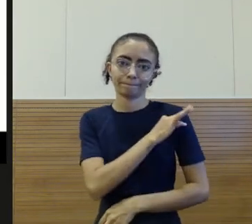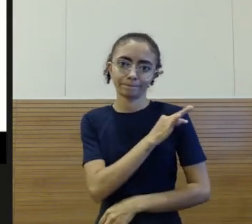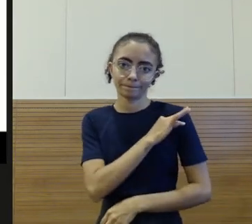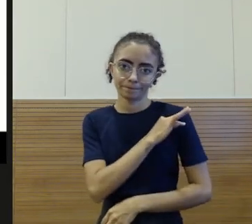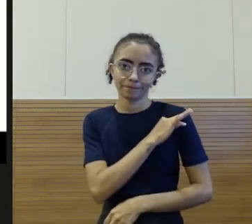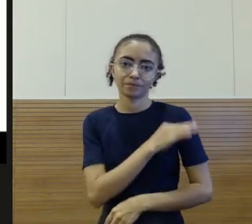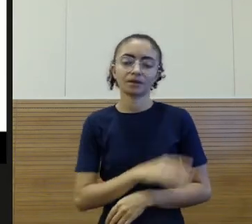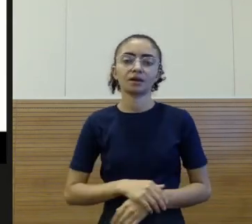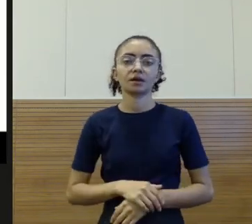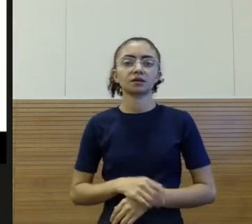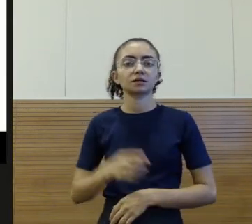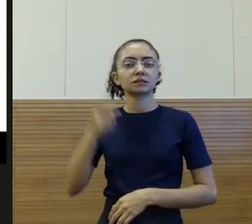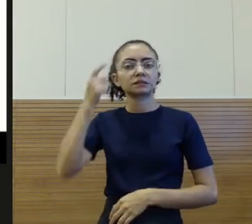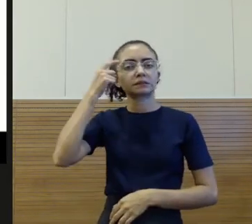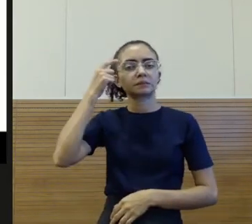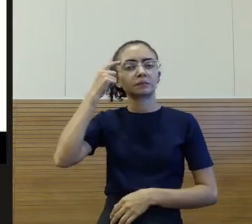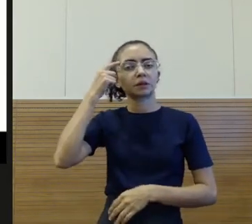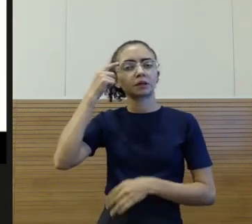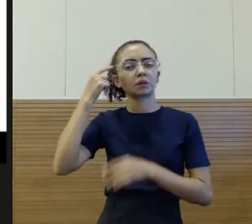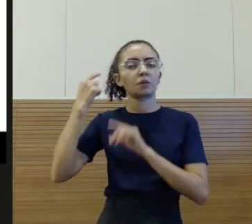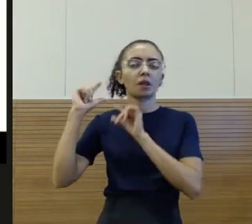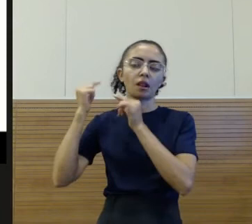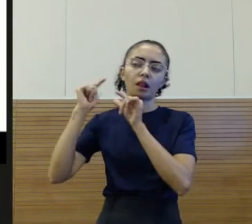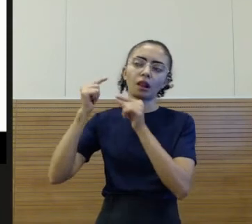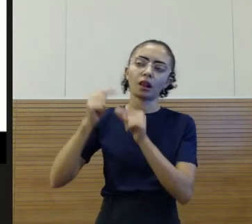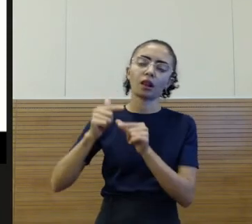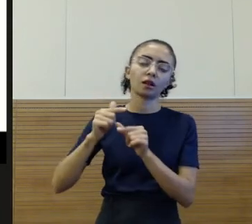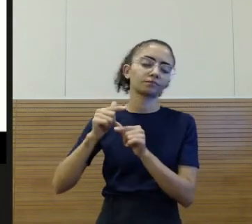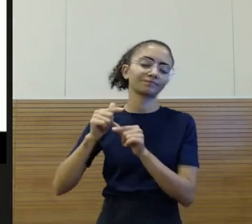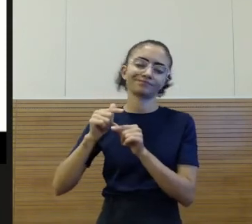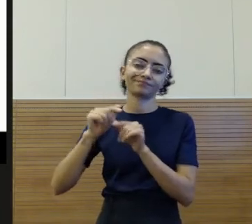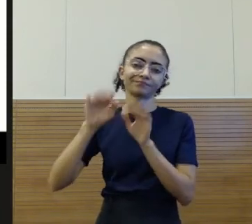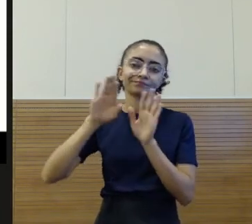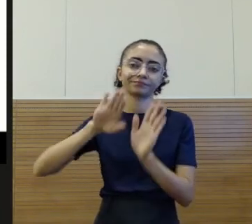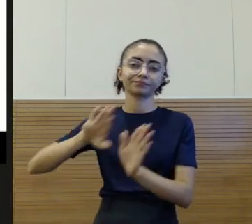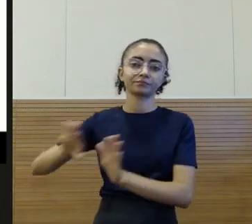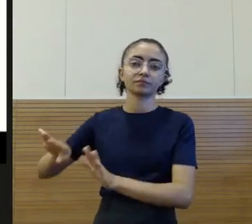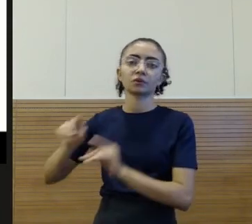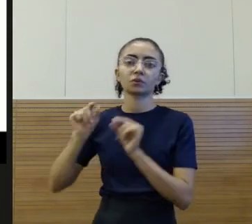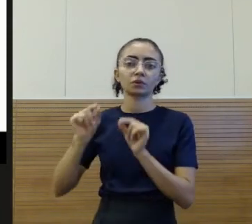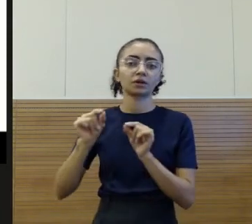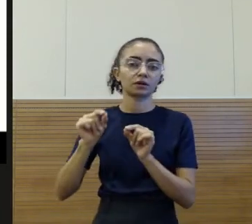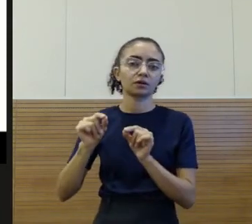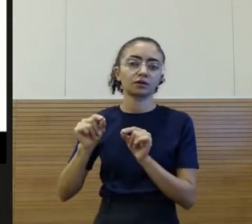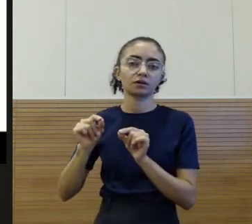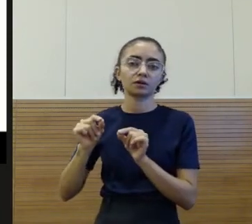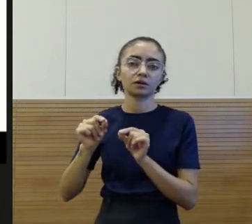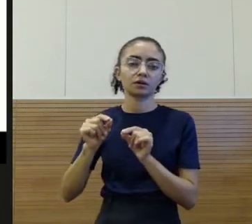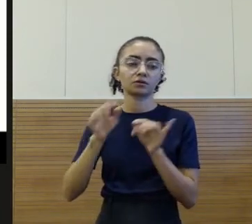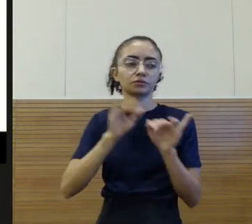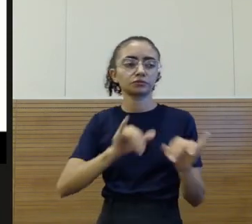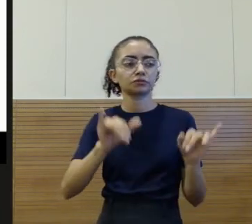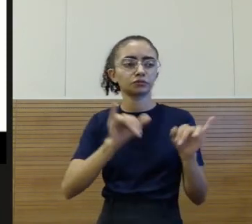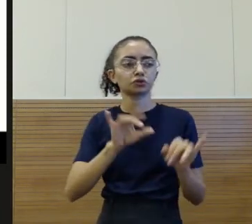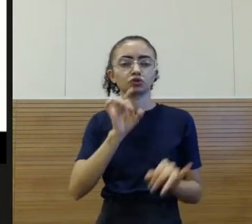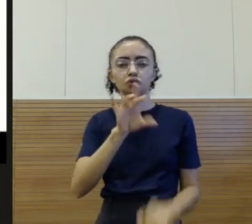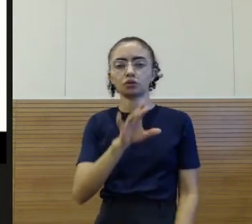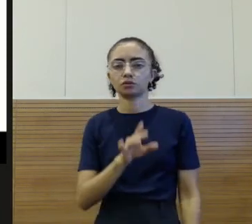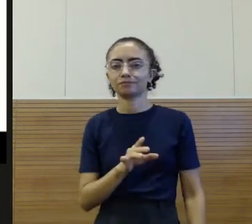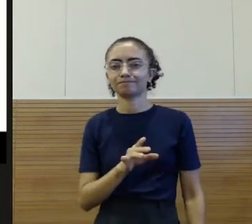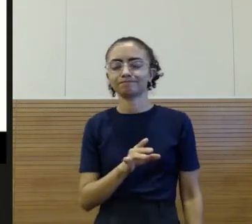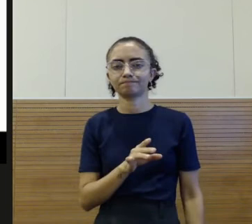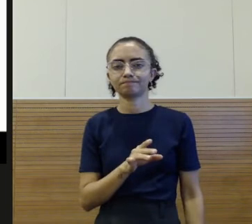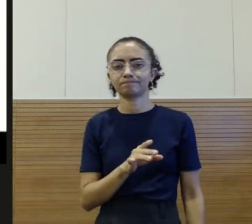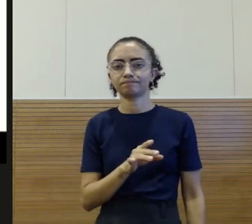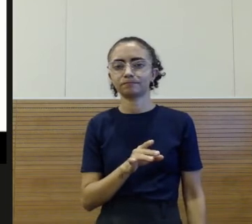pensamento convencional, onde se inclui uma recomendação uma mensagem para o consumidor. E não é